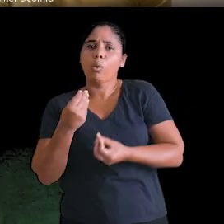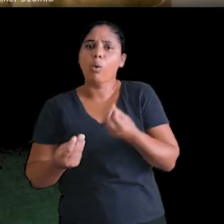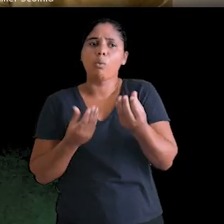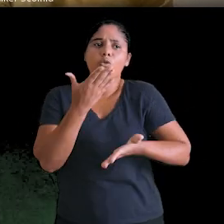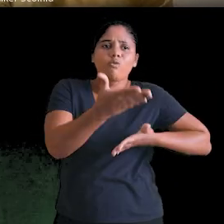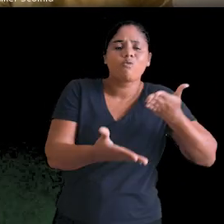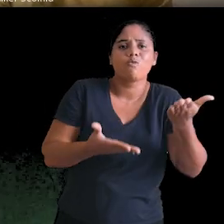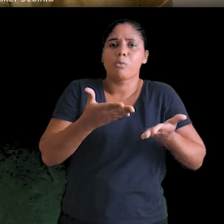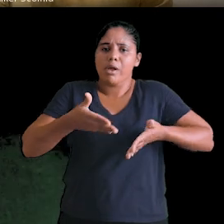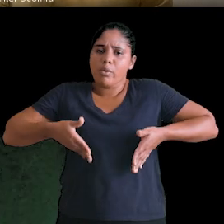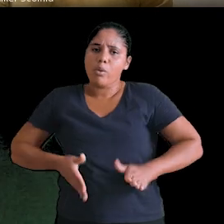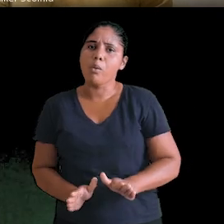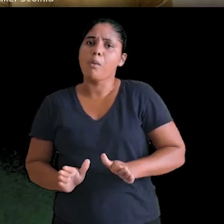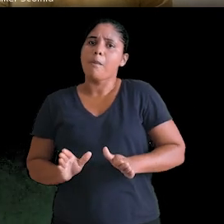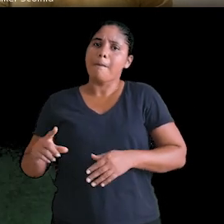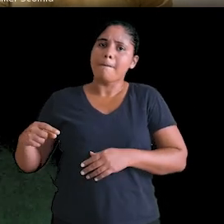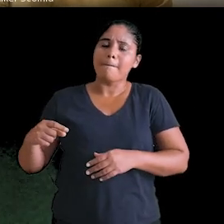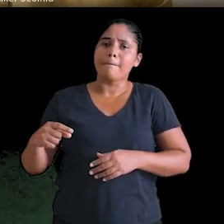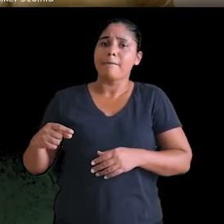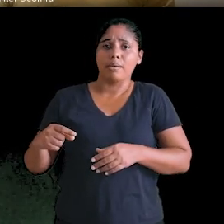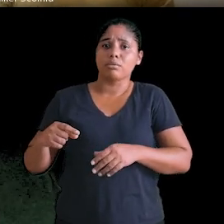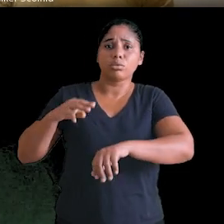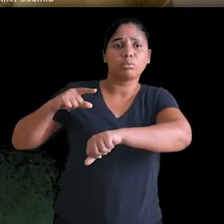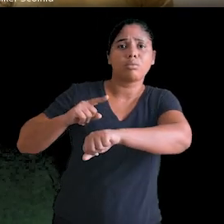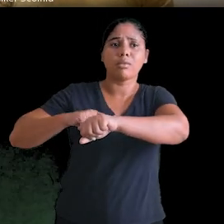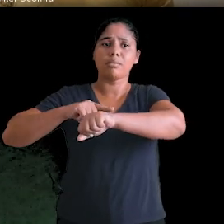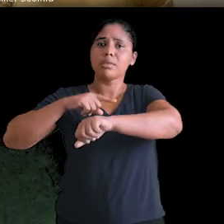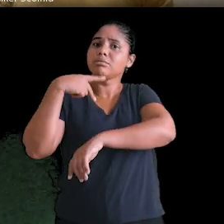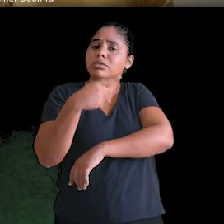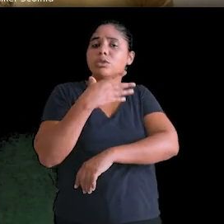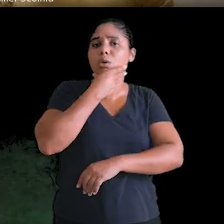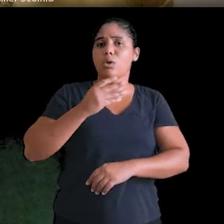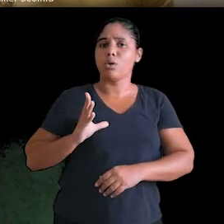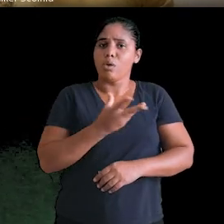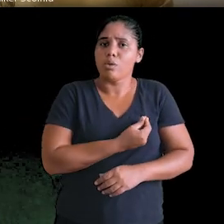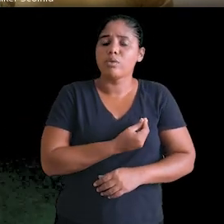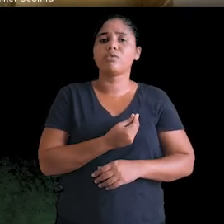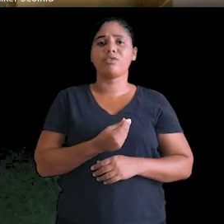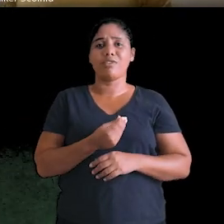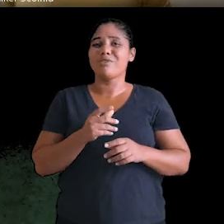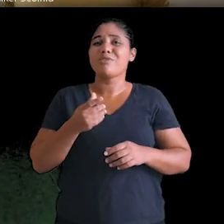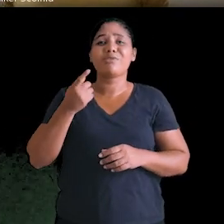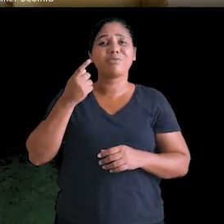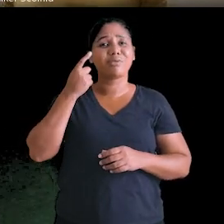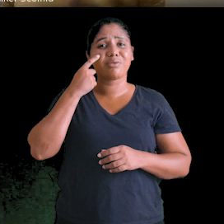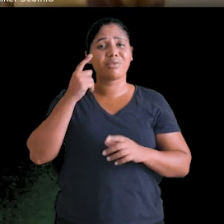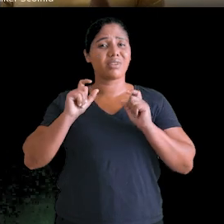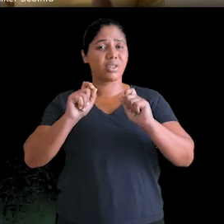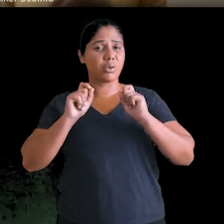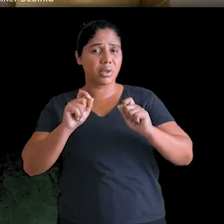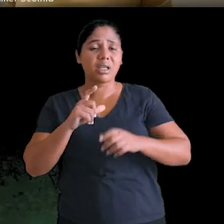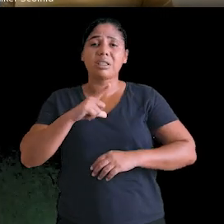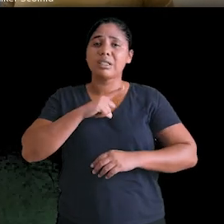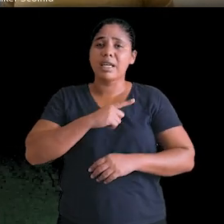parto desses homens trans, né? Ainda é visto que esse estigma pode ser gerado por impactos negativos na qualidade e